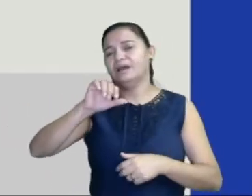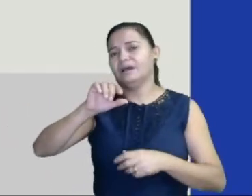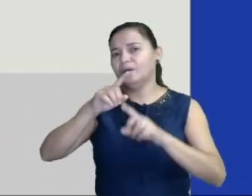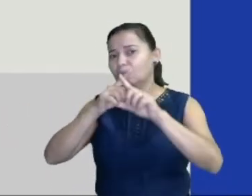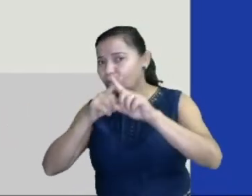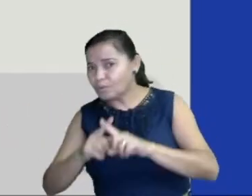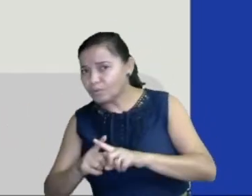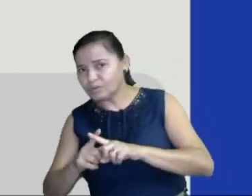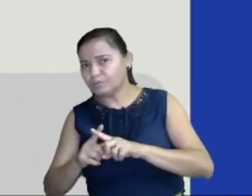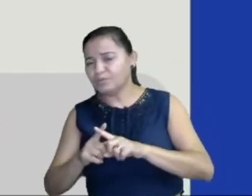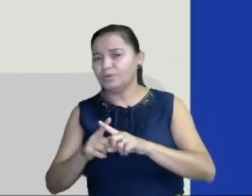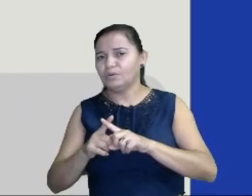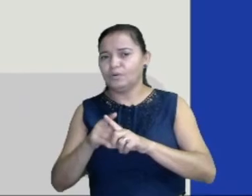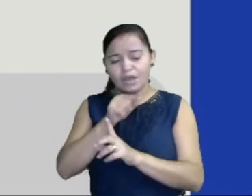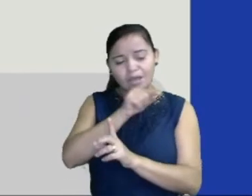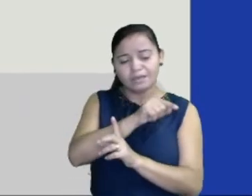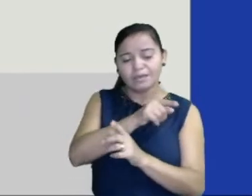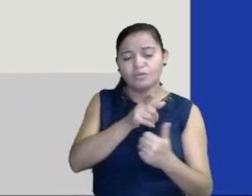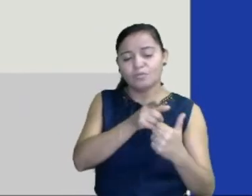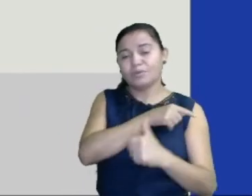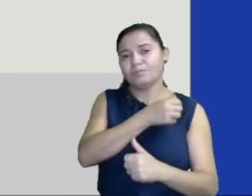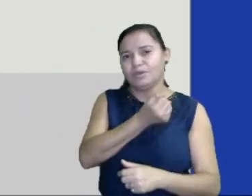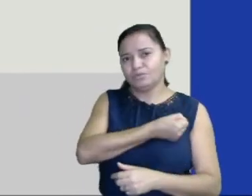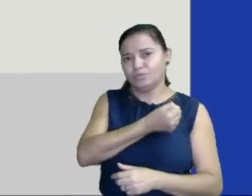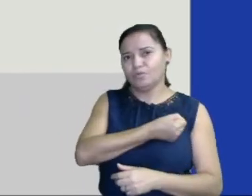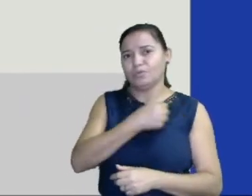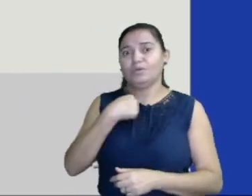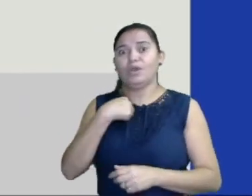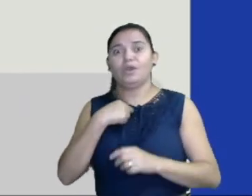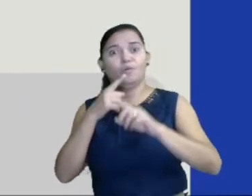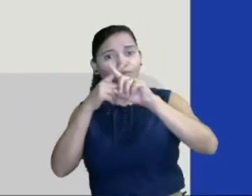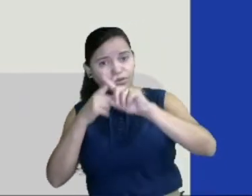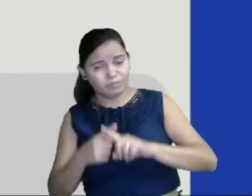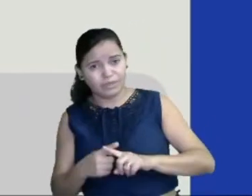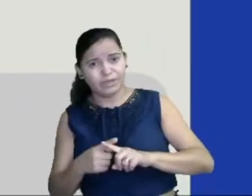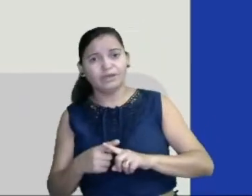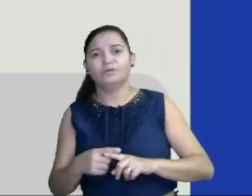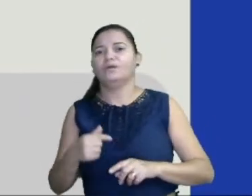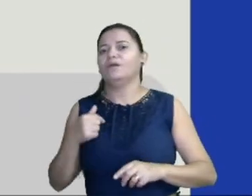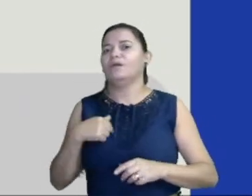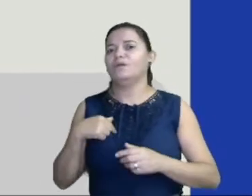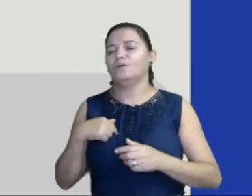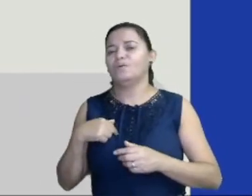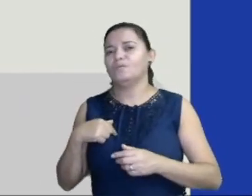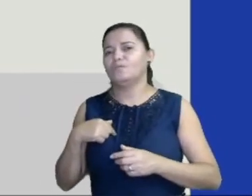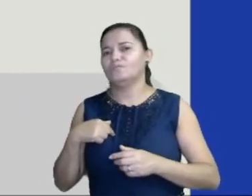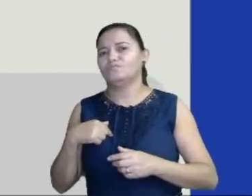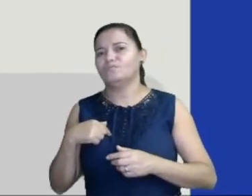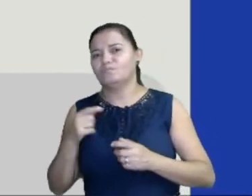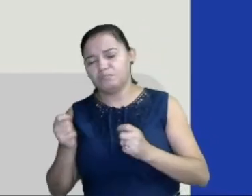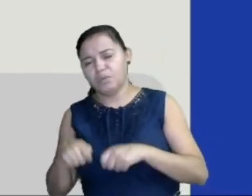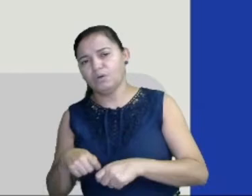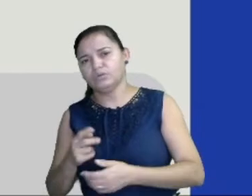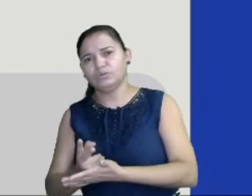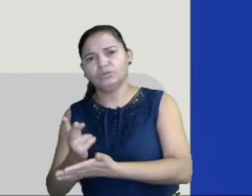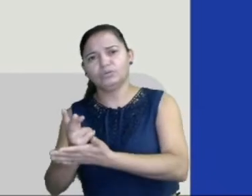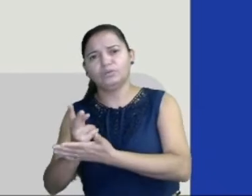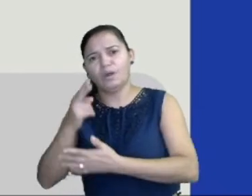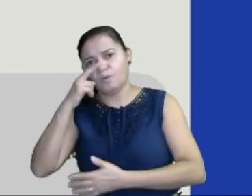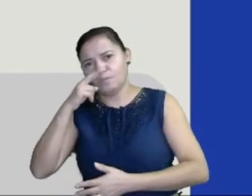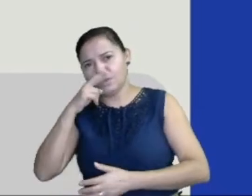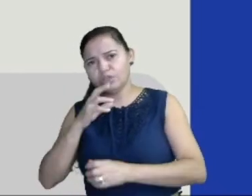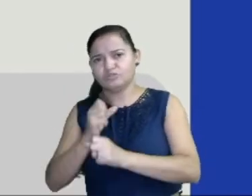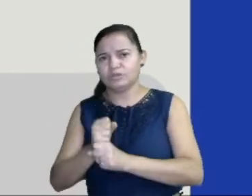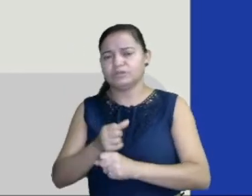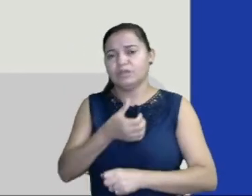desse primeiro número que eu estou muito explicando eu posso continuar com o mesmo resultado aí o mesmo consciente